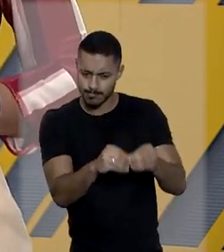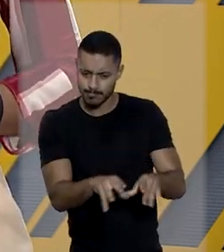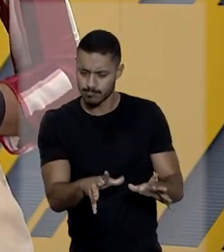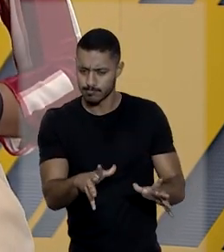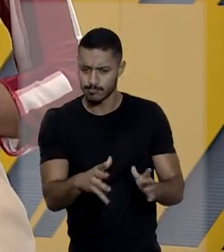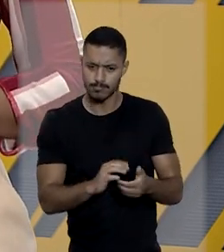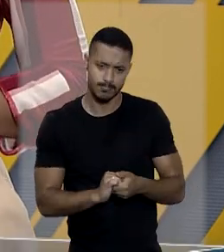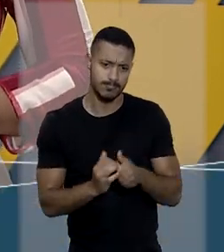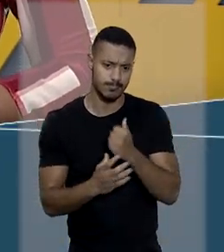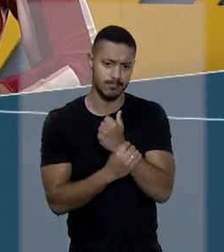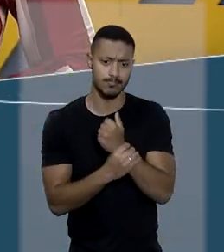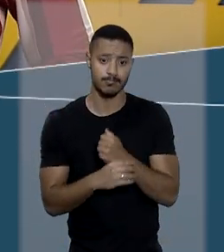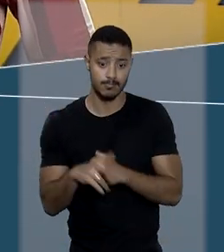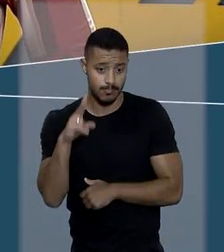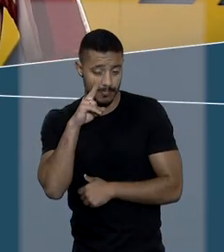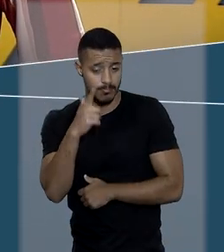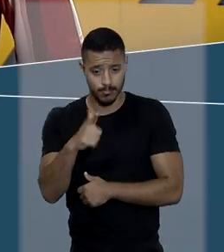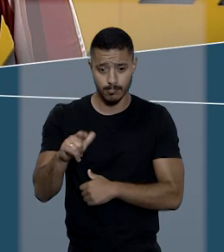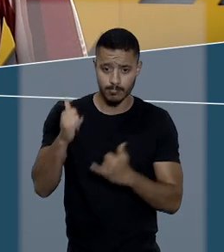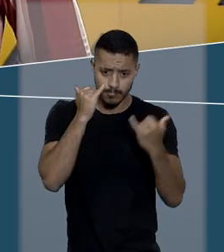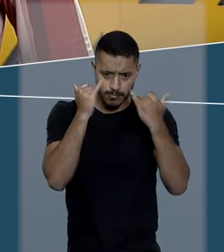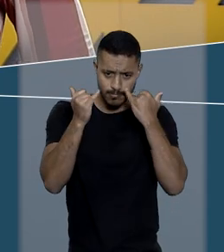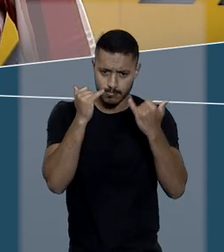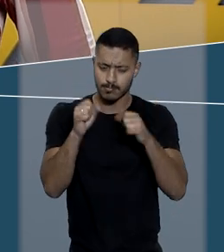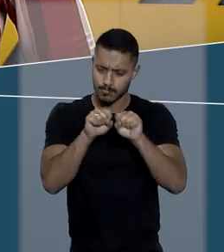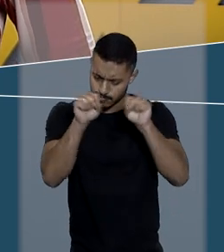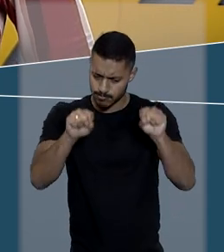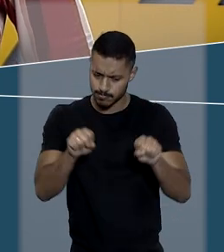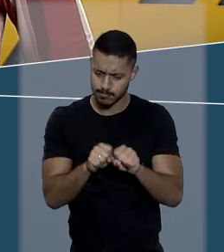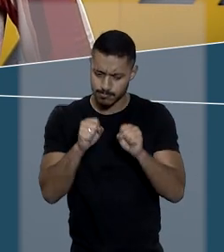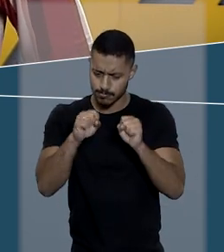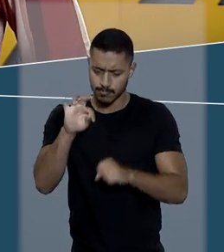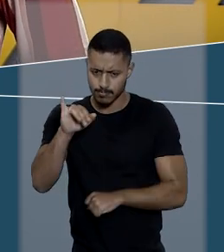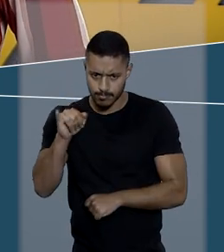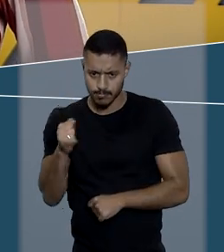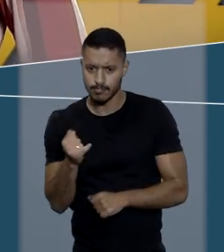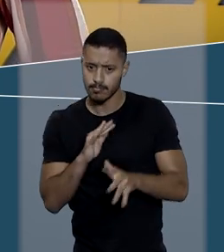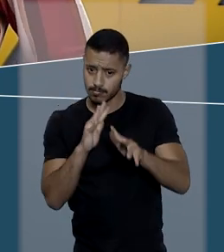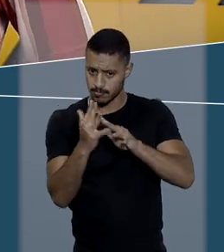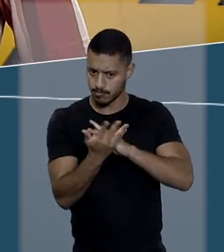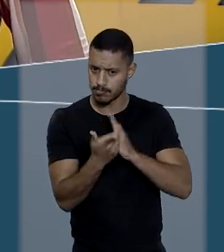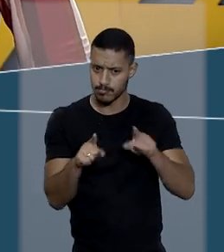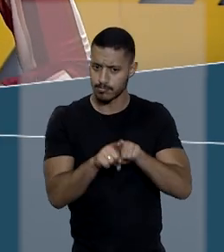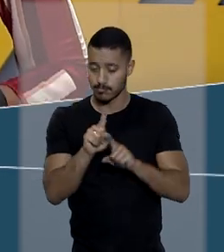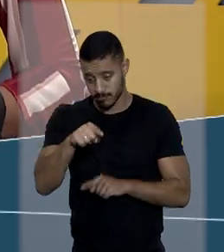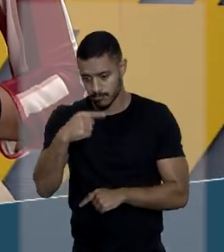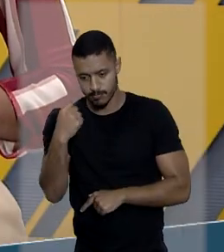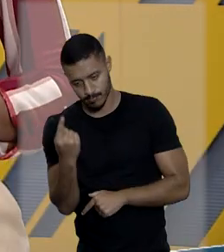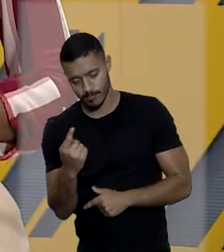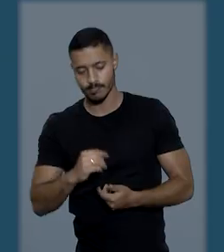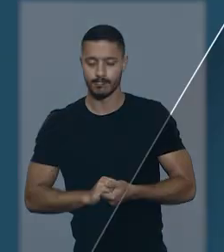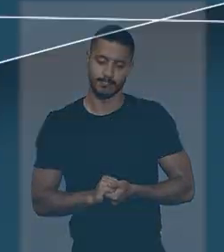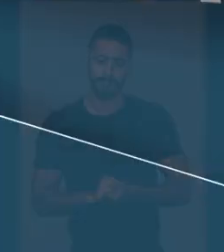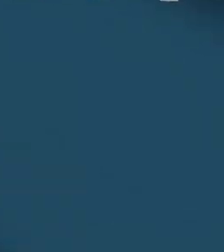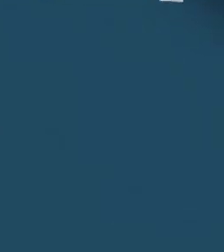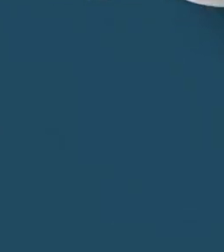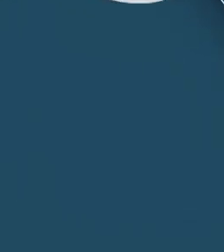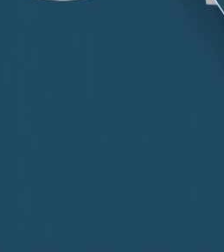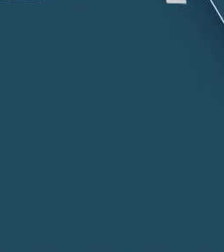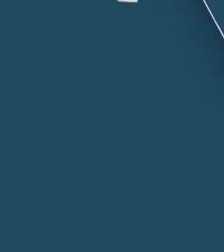ao segurado. Você confere outras notícias no site do STJ e nas nossas redes sociais. Até a próxima!